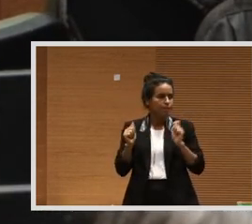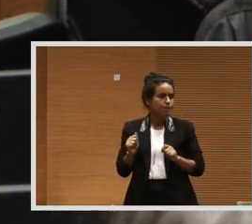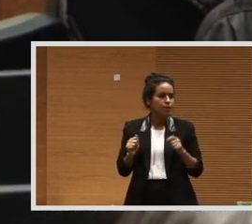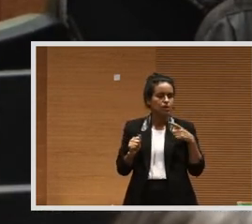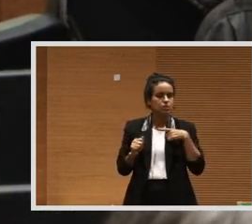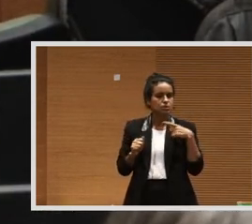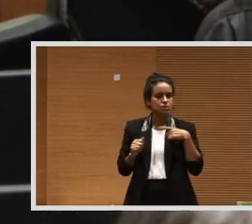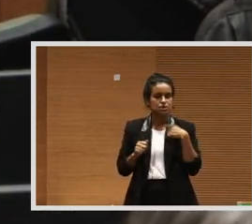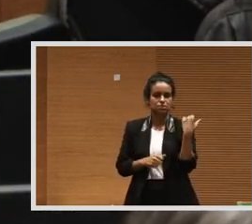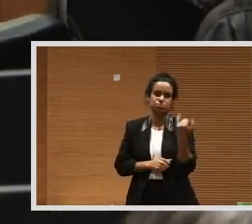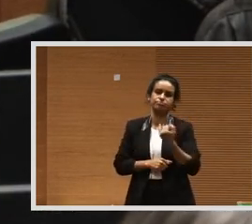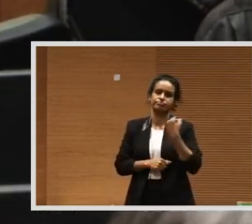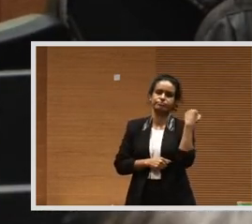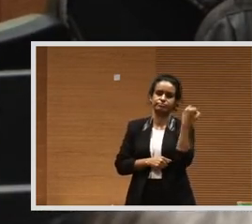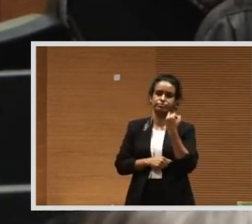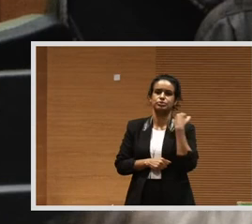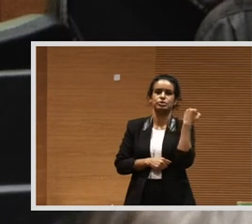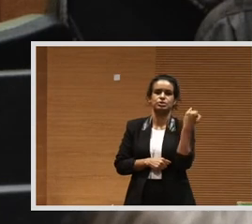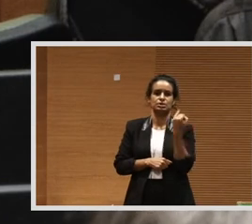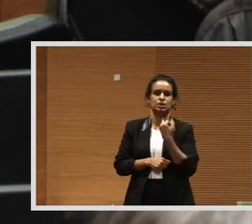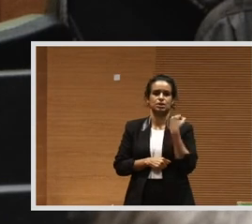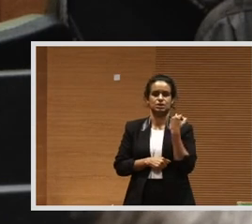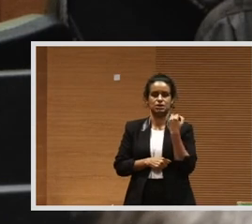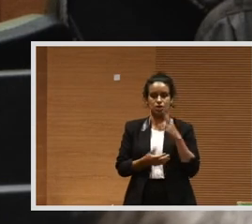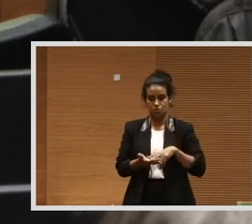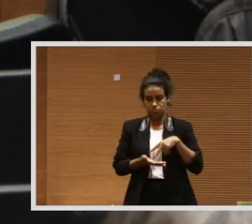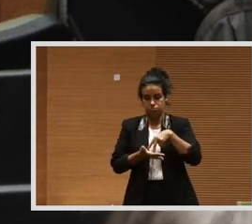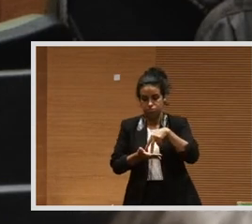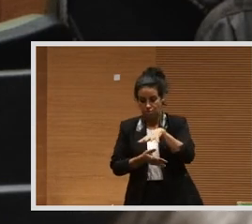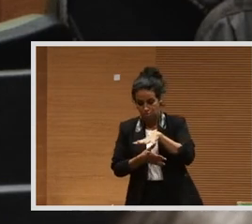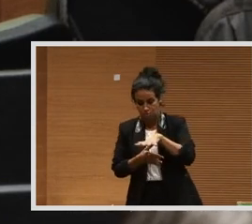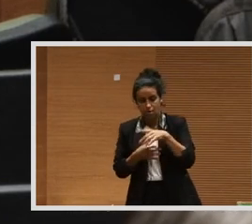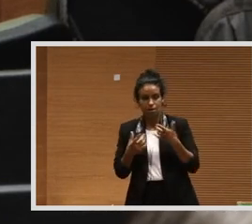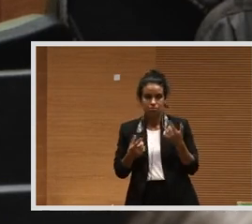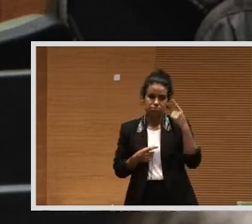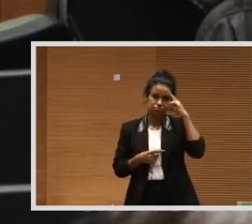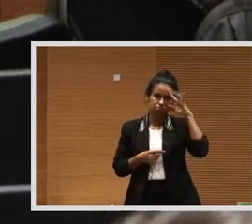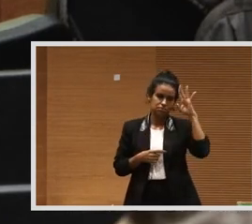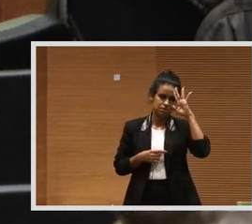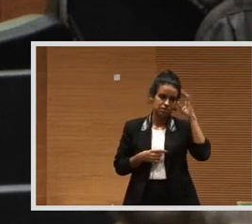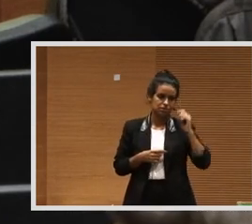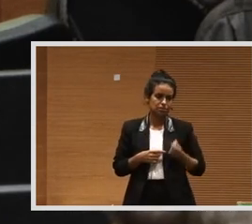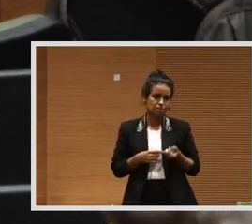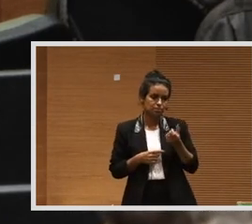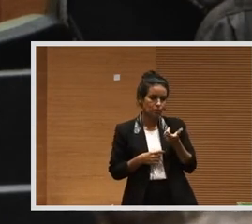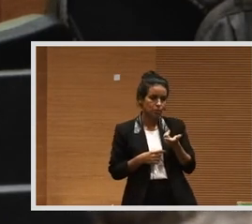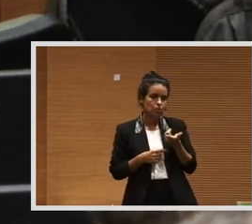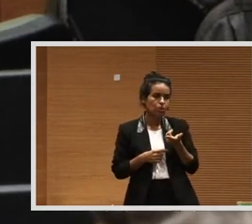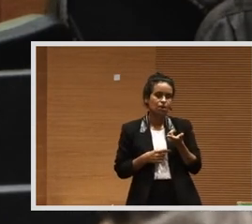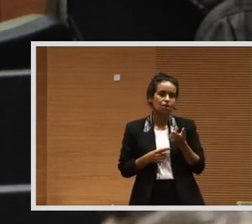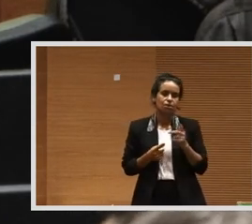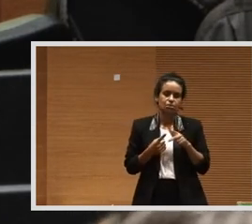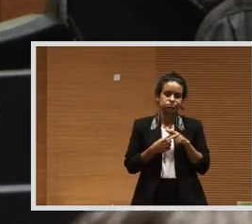de importância nesse movimento. Aí, né, e até pensando um pouco, né, uma coisa que eu sempre falo, né, que o quanto que a reforma